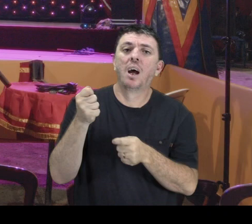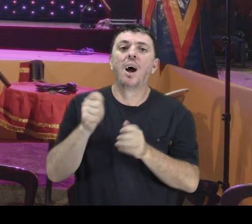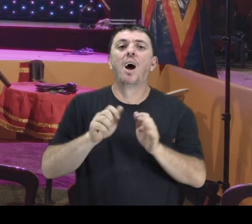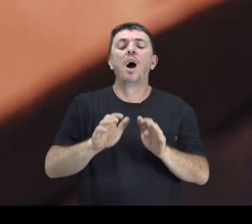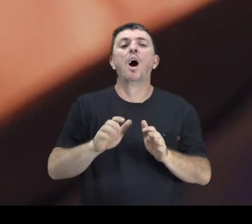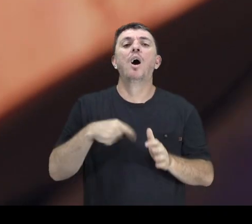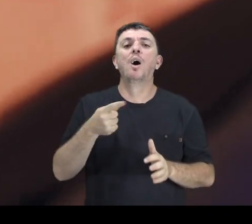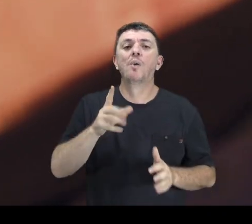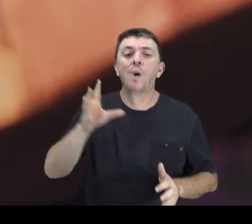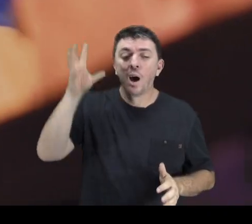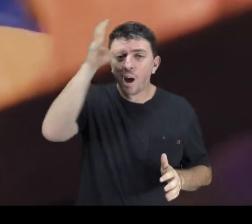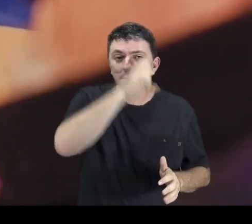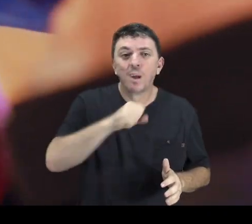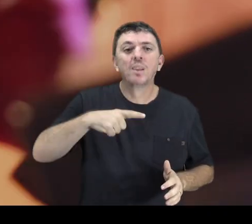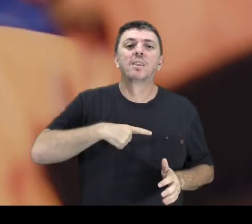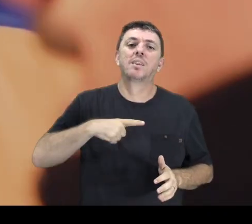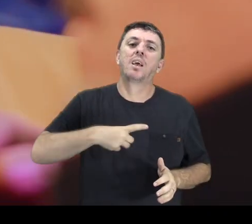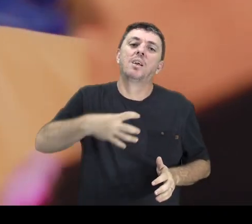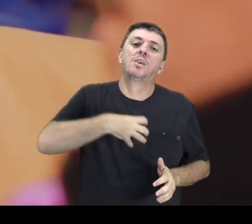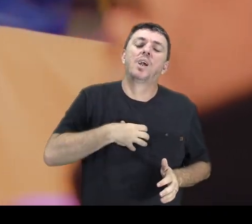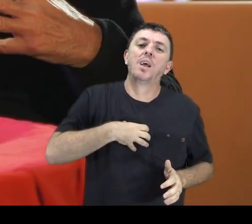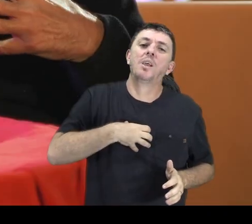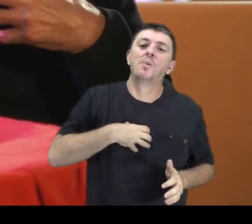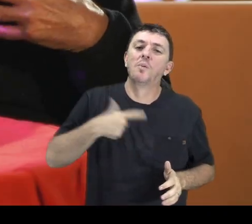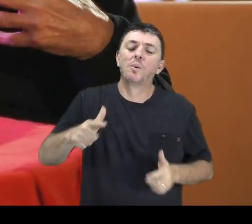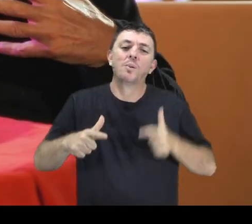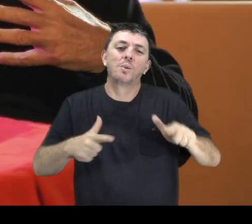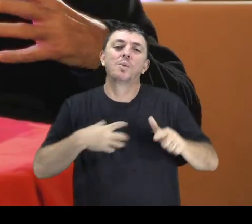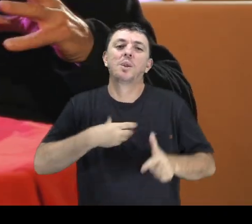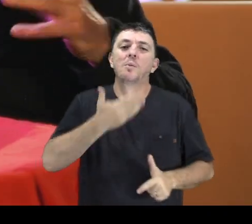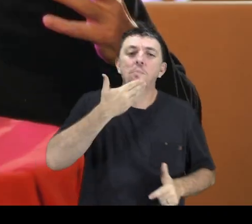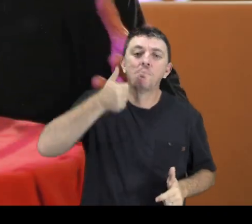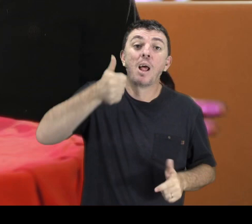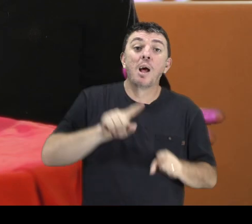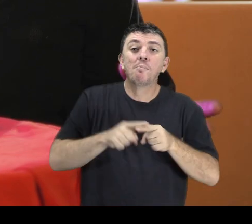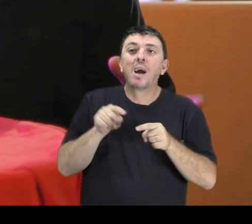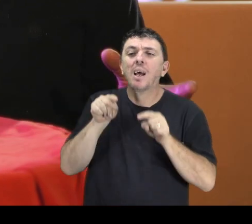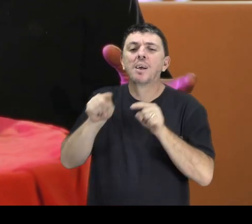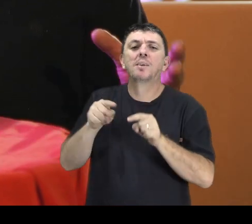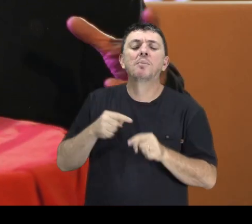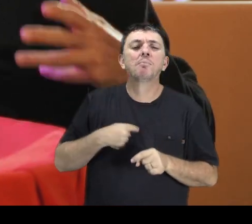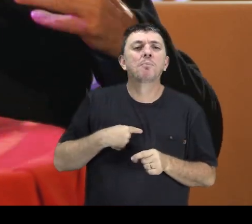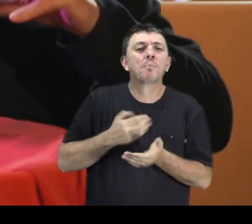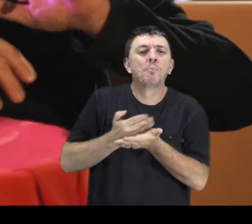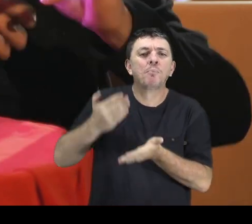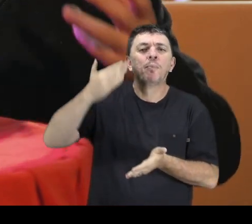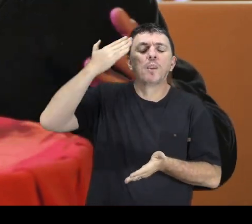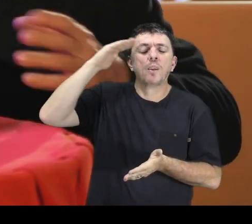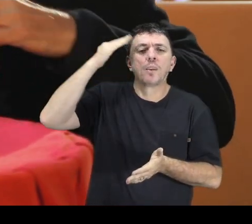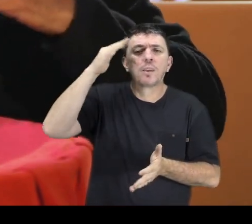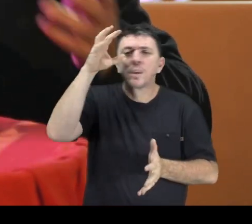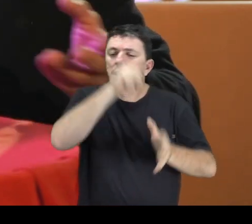aprendemos que tem jeitos melhores, mas aquilo me fez entender o que é montagem. Né? Até hoje,